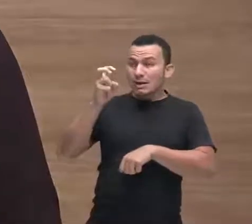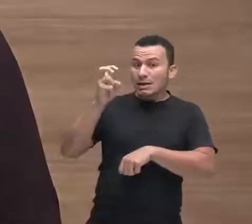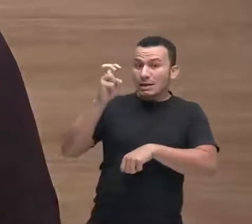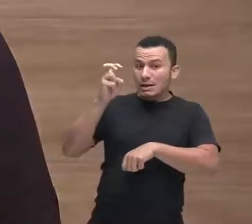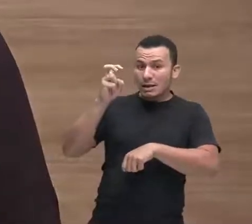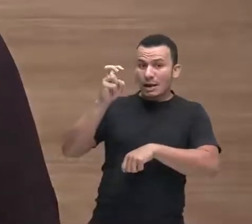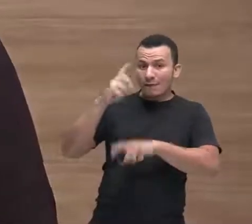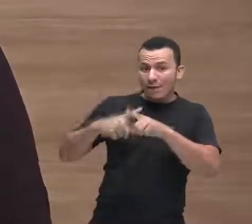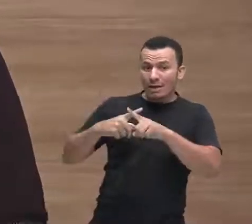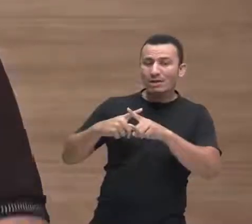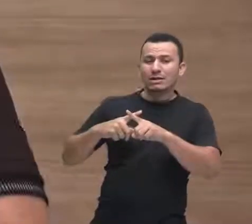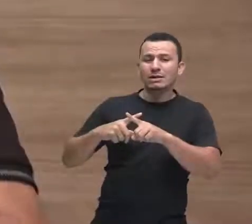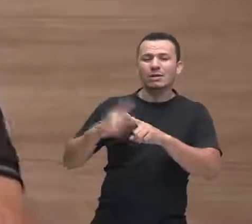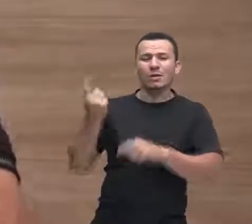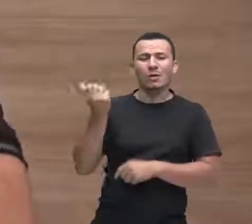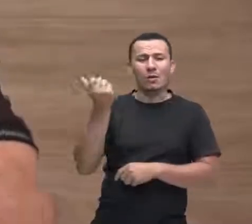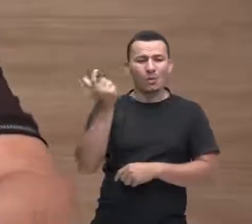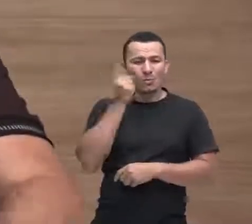Então,